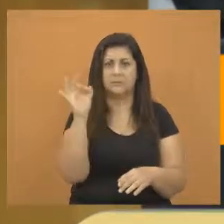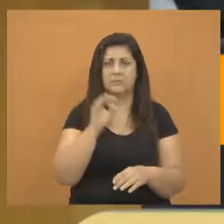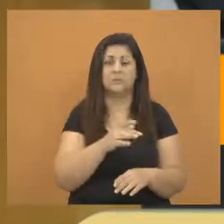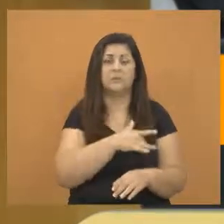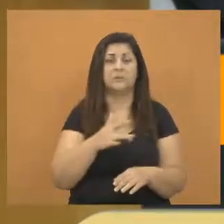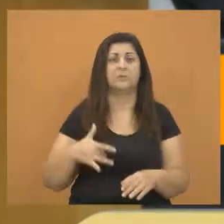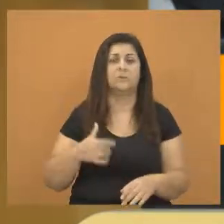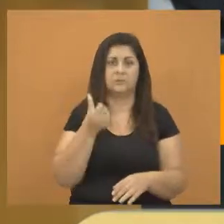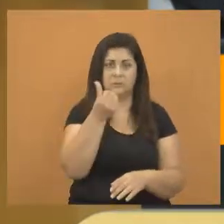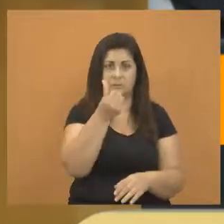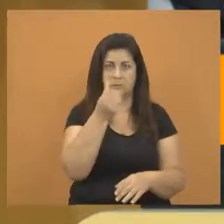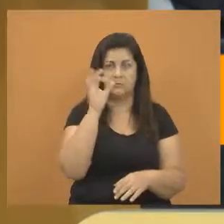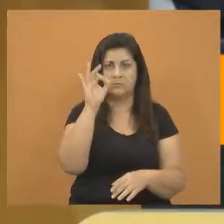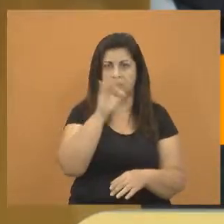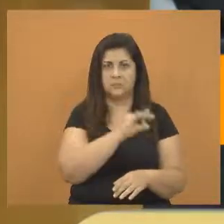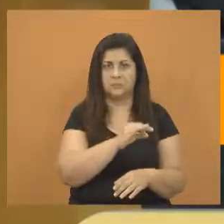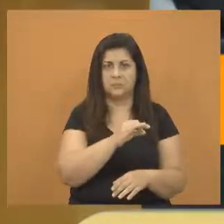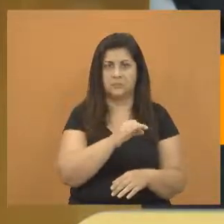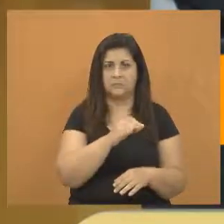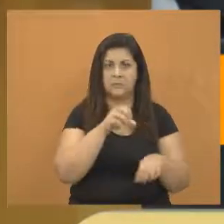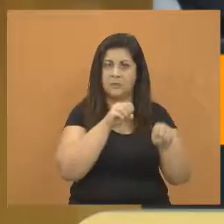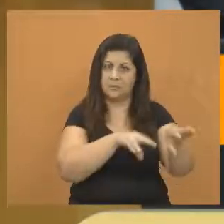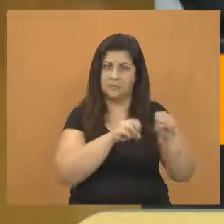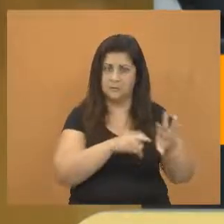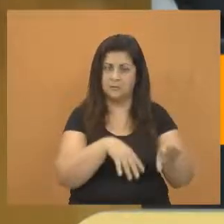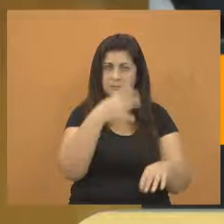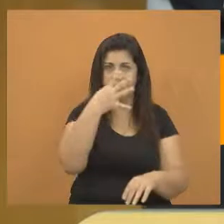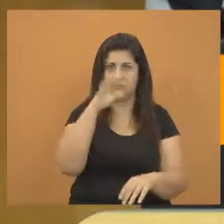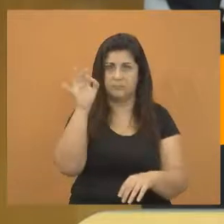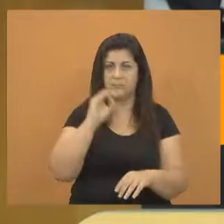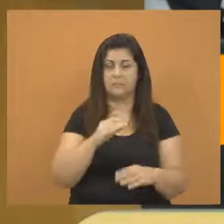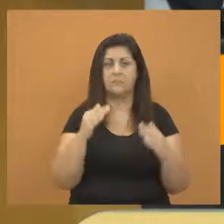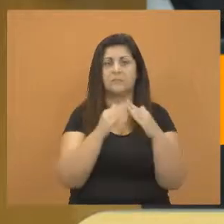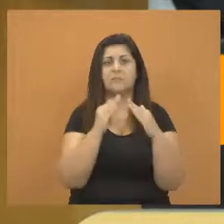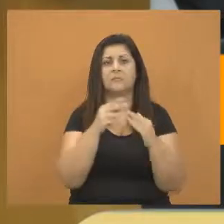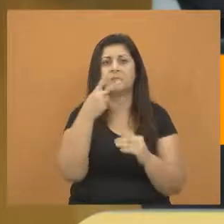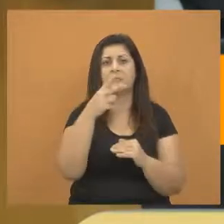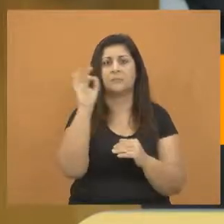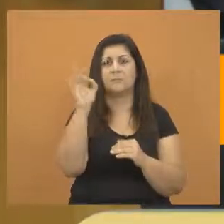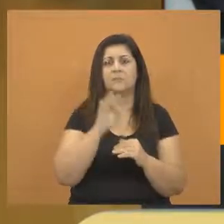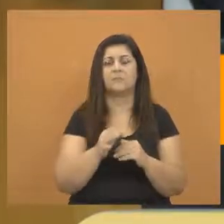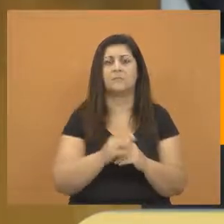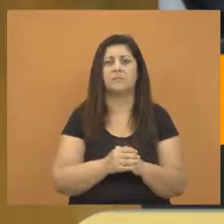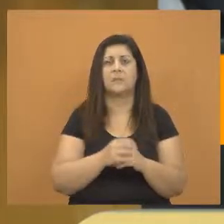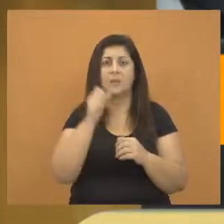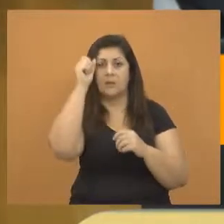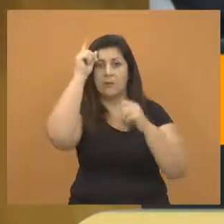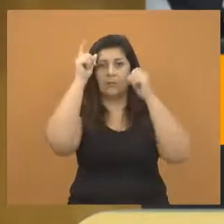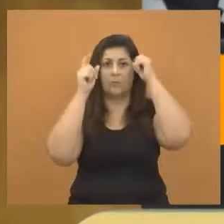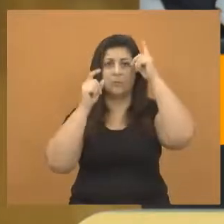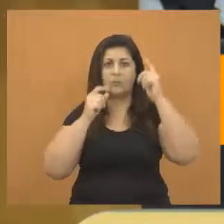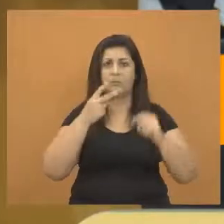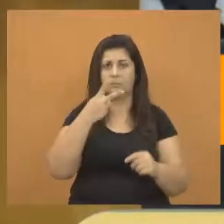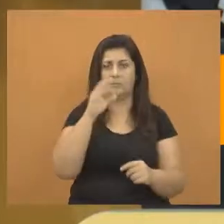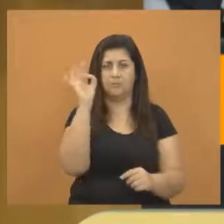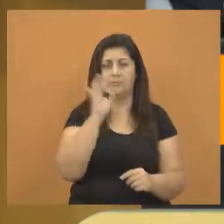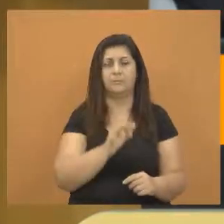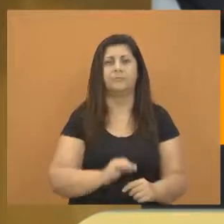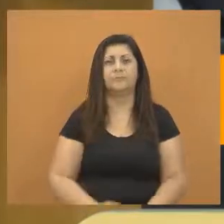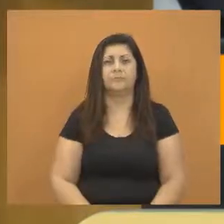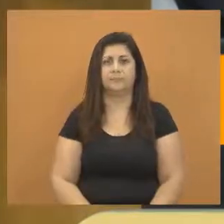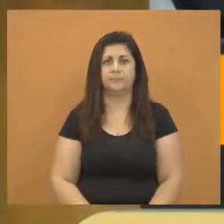6%, educação, 4%, habitação, 2% e cultura,